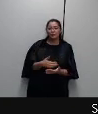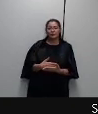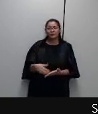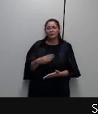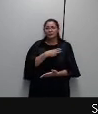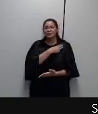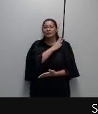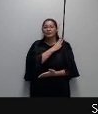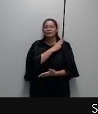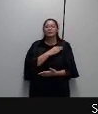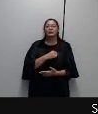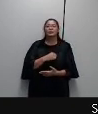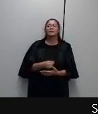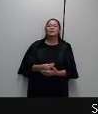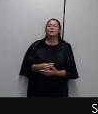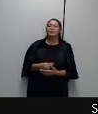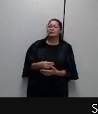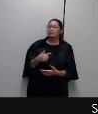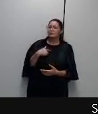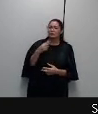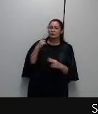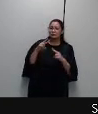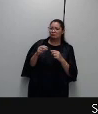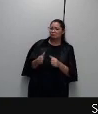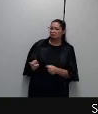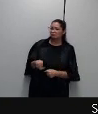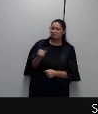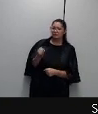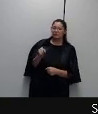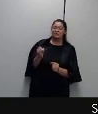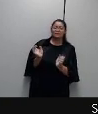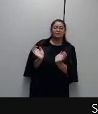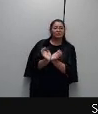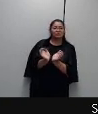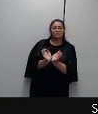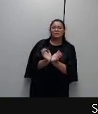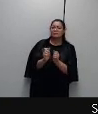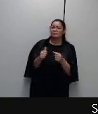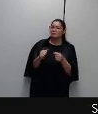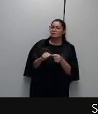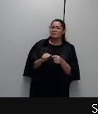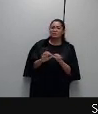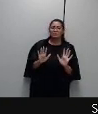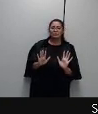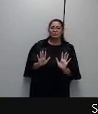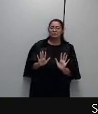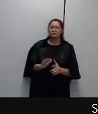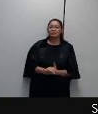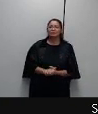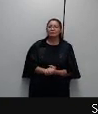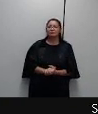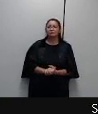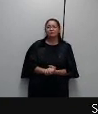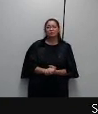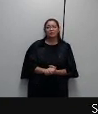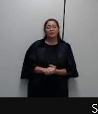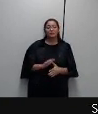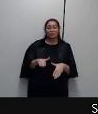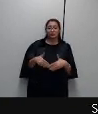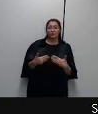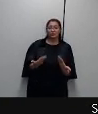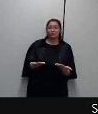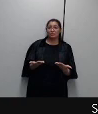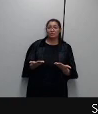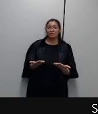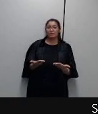ministra Regina e eu não tivemos oportunidade de participar é nesta ais eu vou até fazer isso não Ministro Napoleão